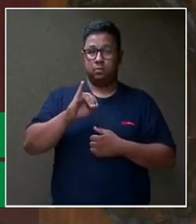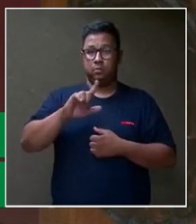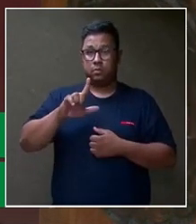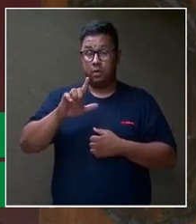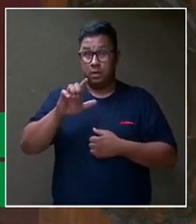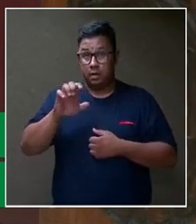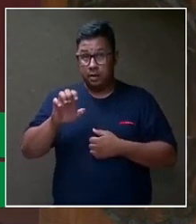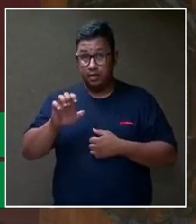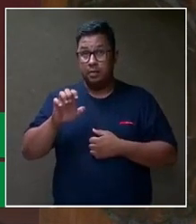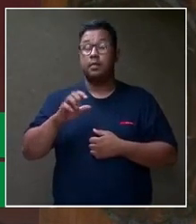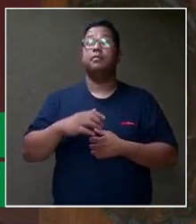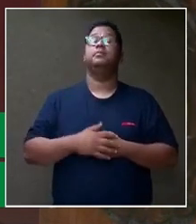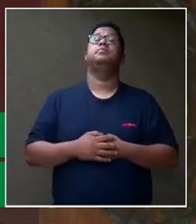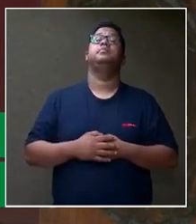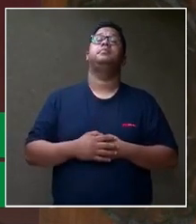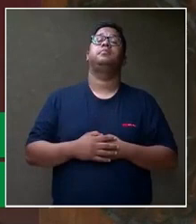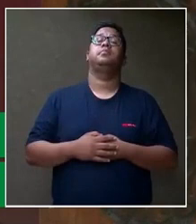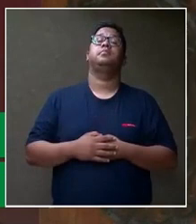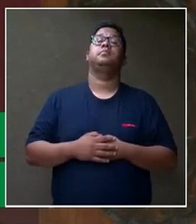quando começou com ele,